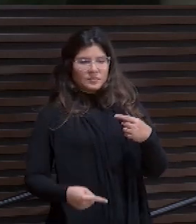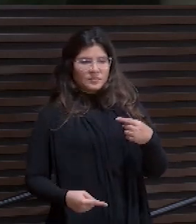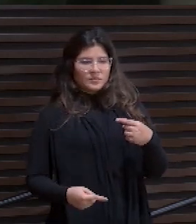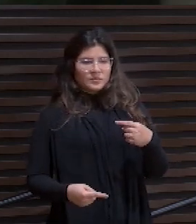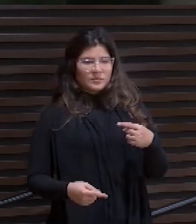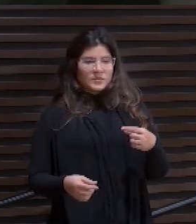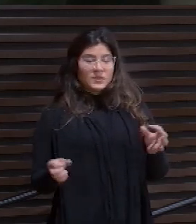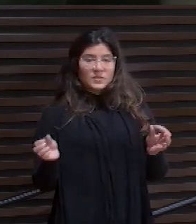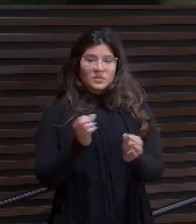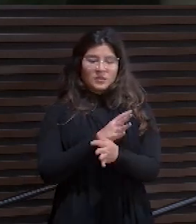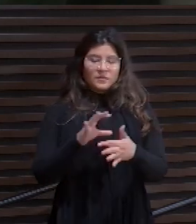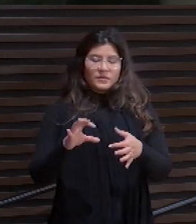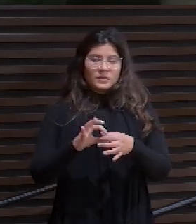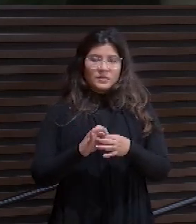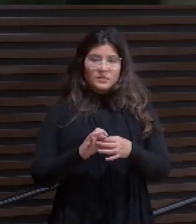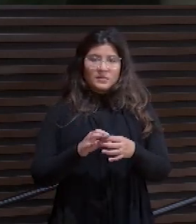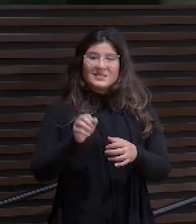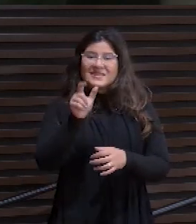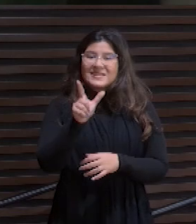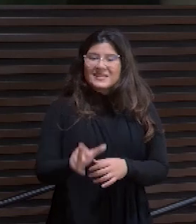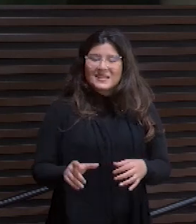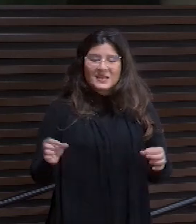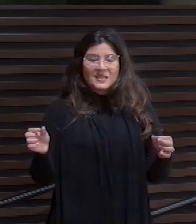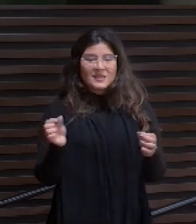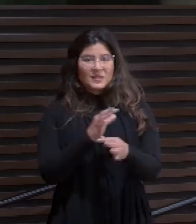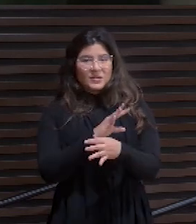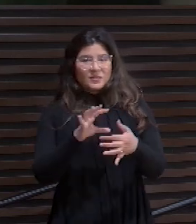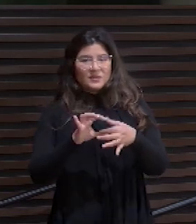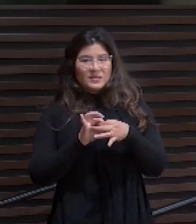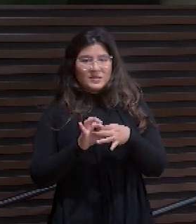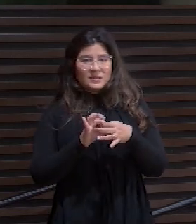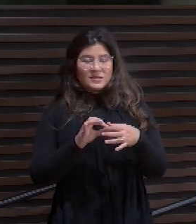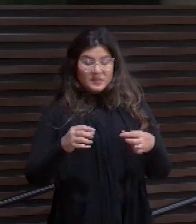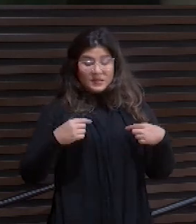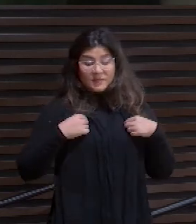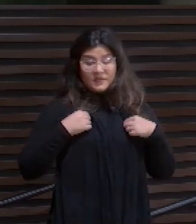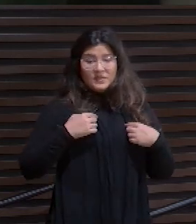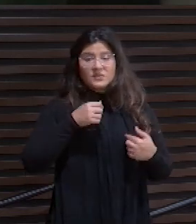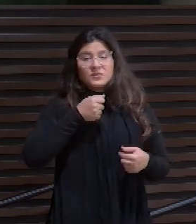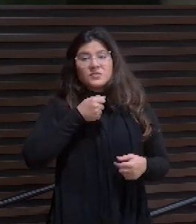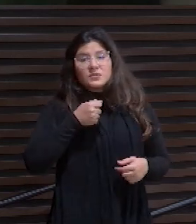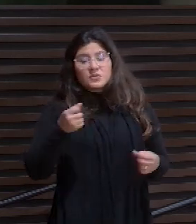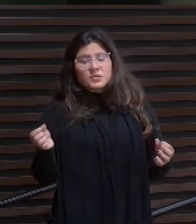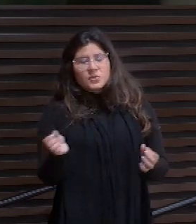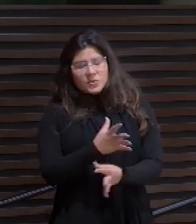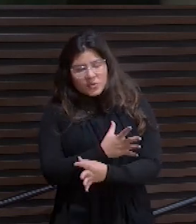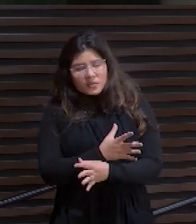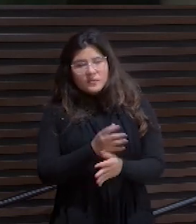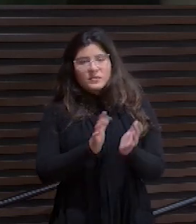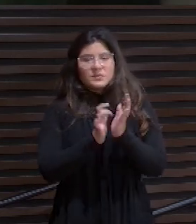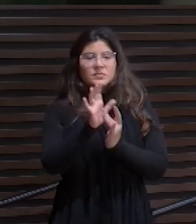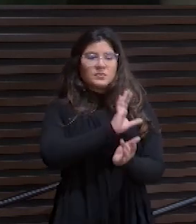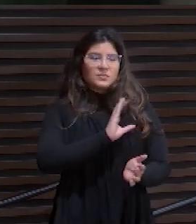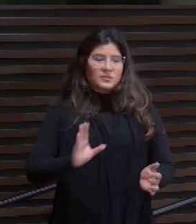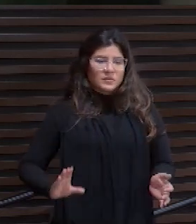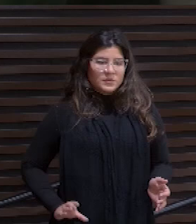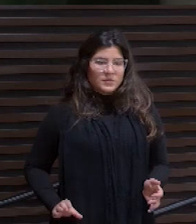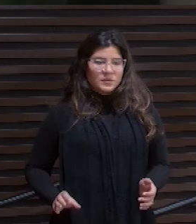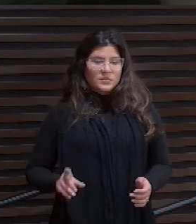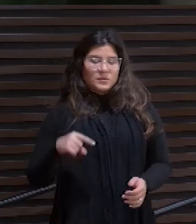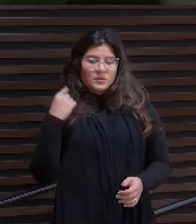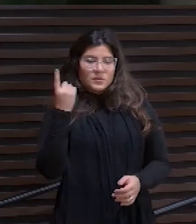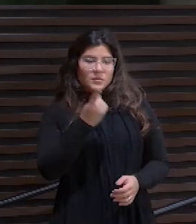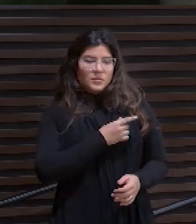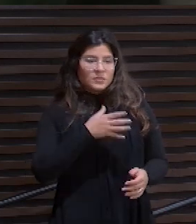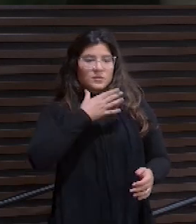nova aliança. E quem é a nova aliança, meus irmãos? Quem é a veste nova da salvação? É Jesus Cristo, o nosso Salvador. Ele é a veste